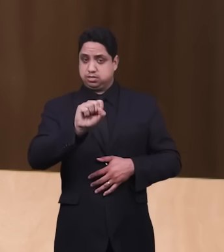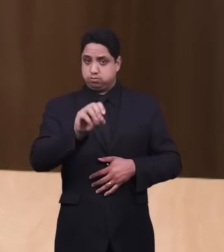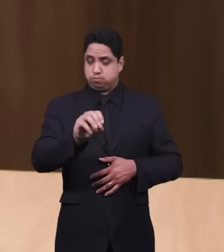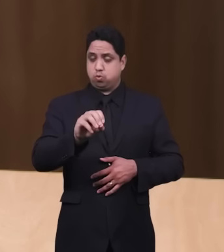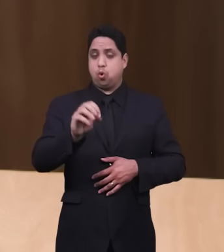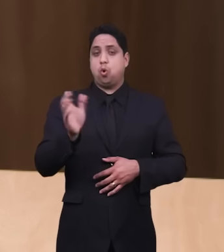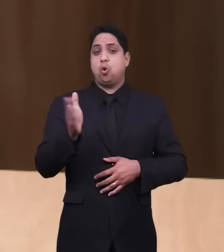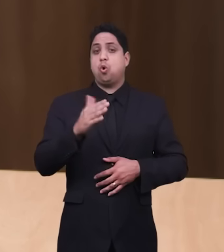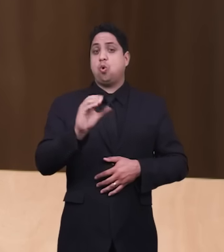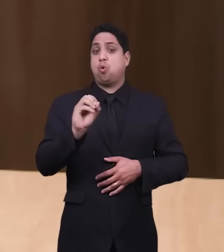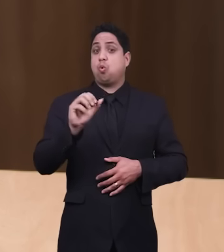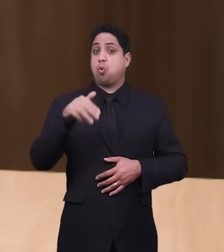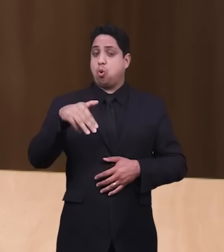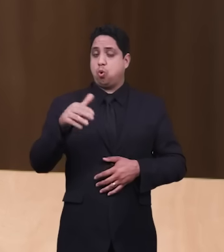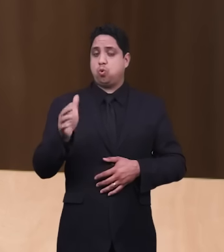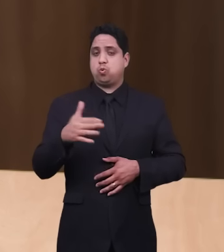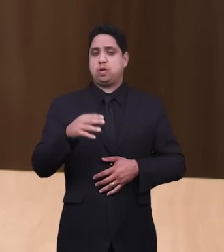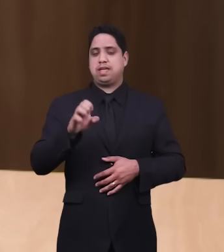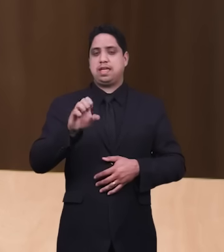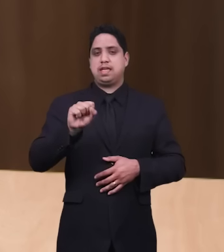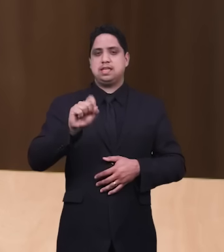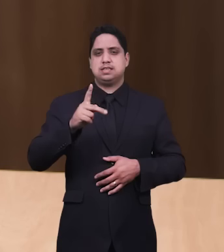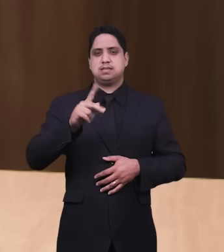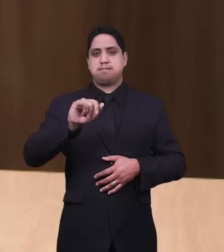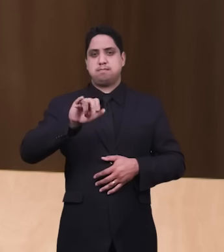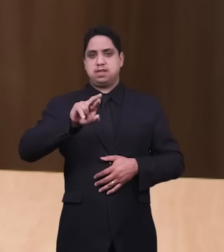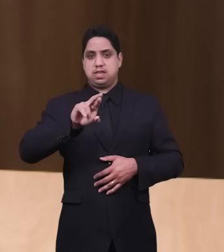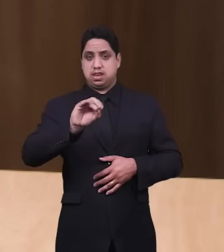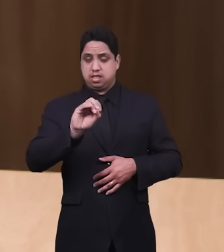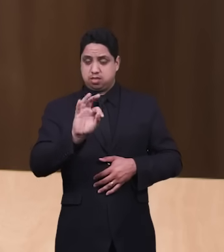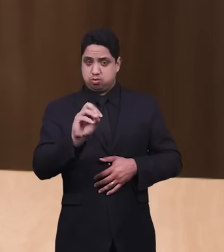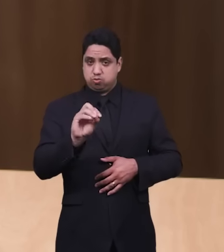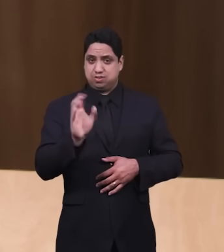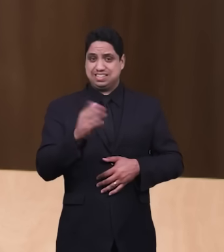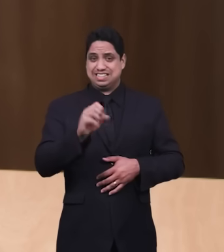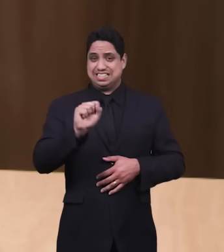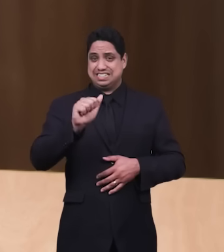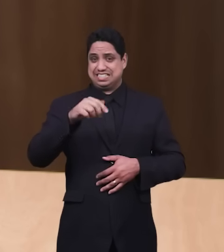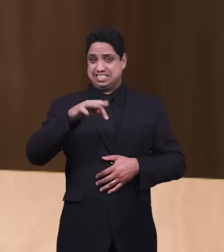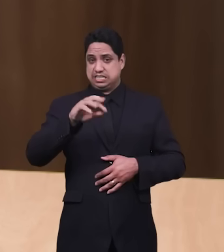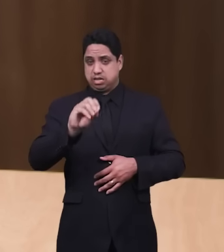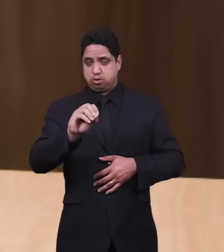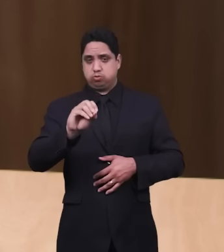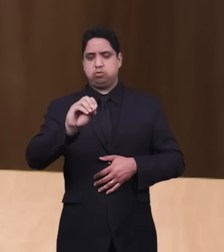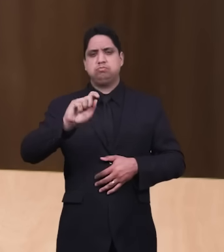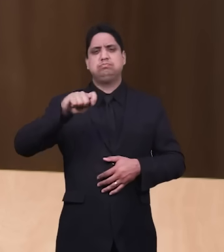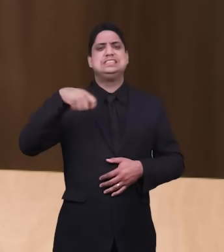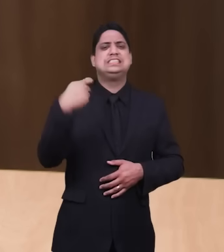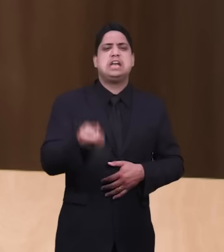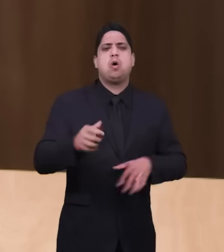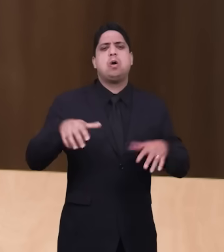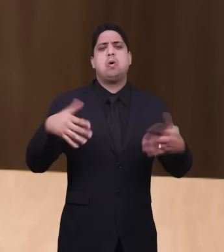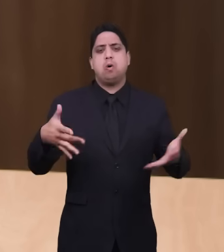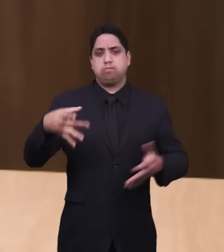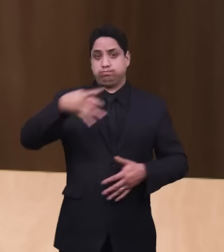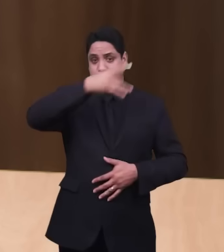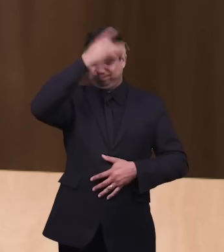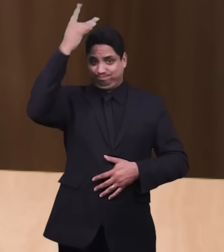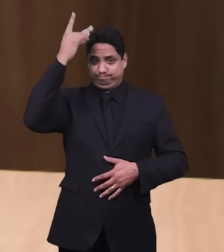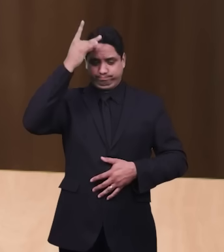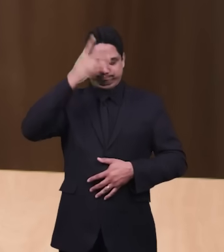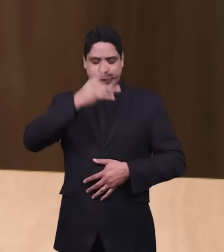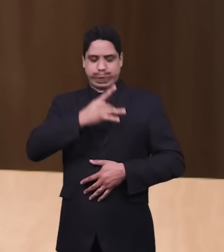anterior sobre o que é o batismo nas águas e hoje nós vamos dar ênfase ao batismo com o Espírito